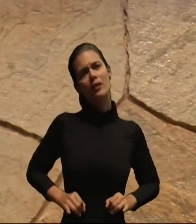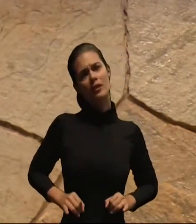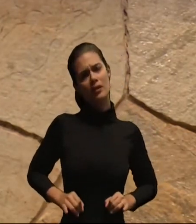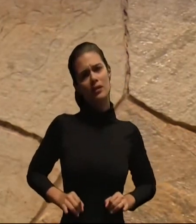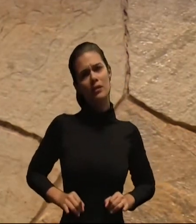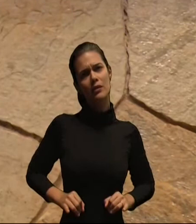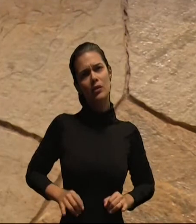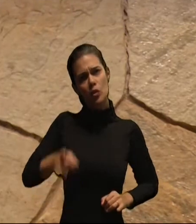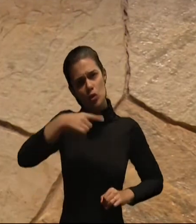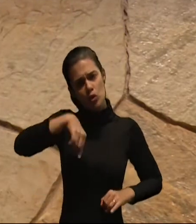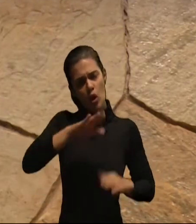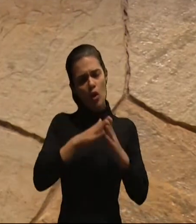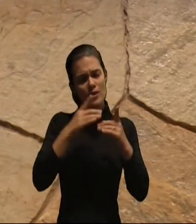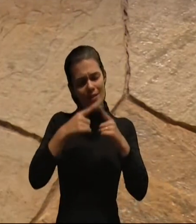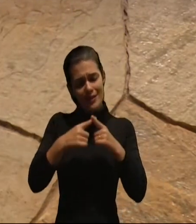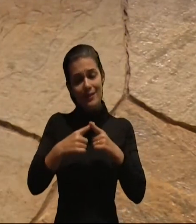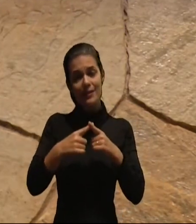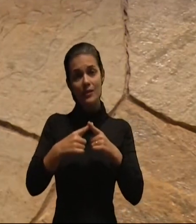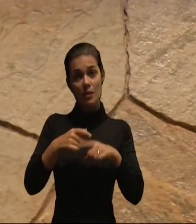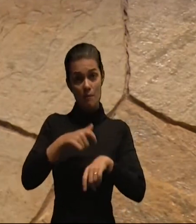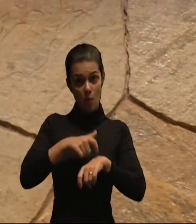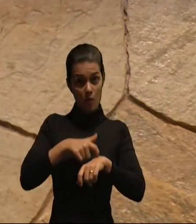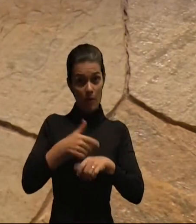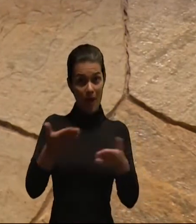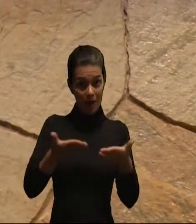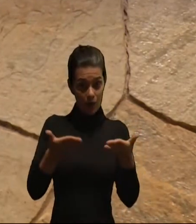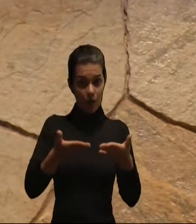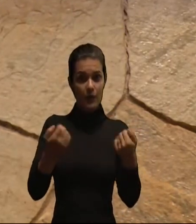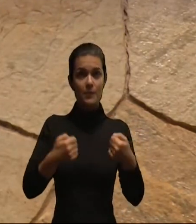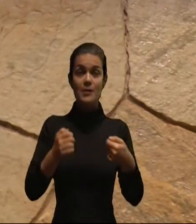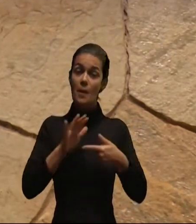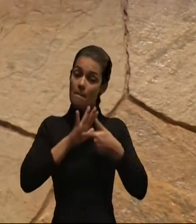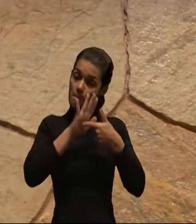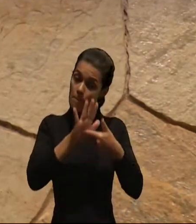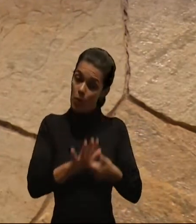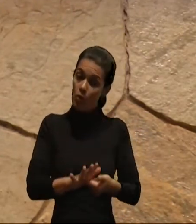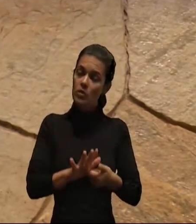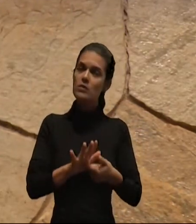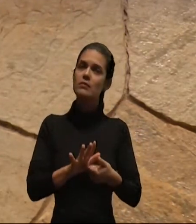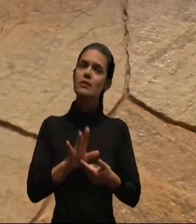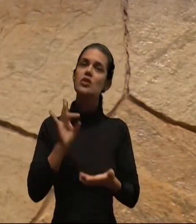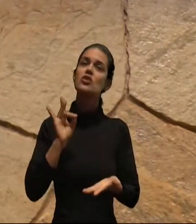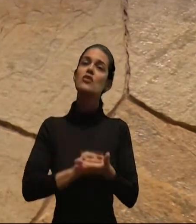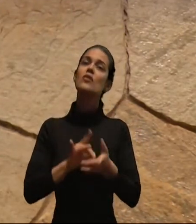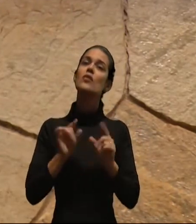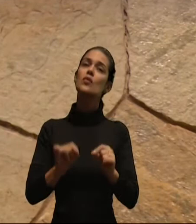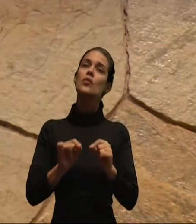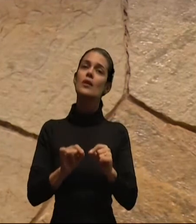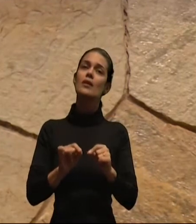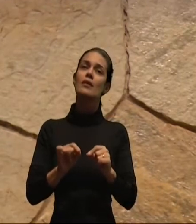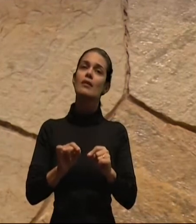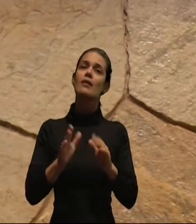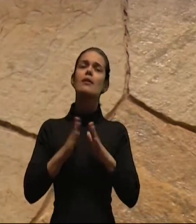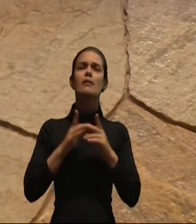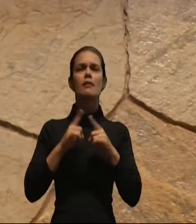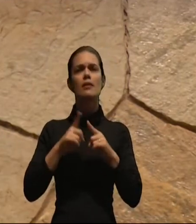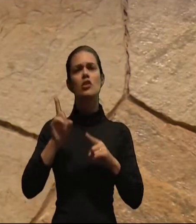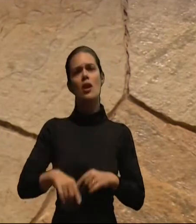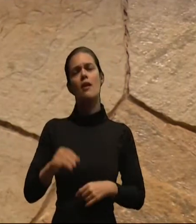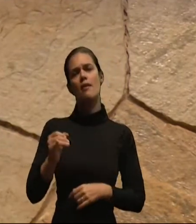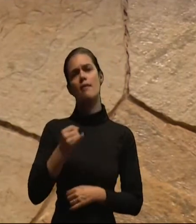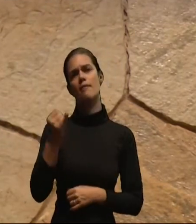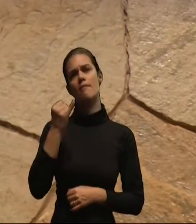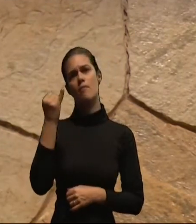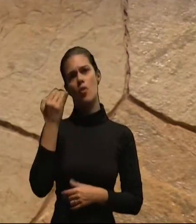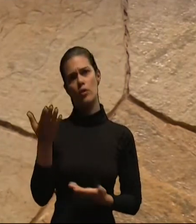precisamos agora, neste tempo, neste momento, demonstrar que de fato a igreja precisa ser relevante. Ela veio